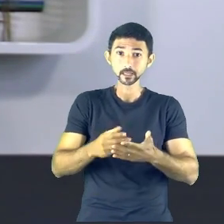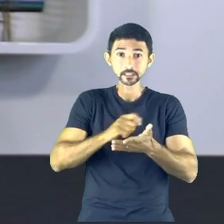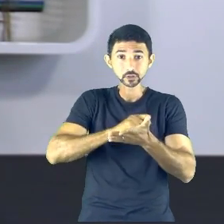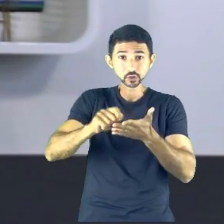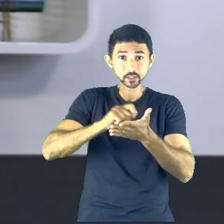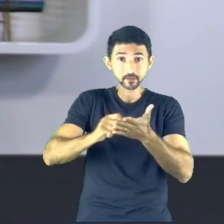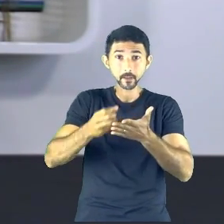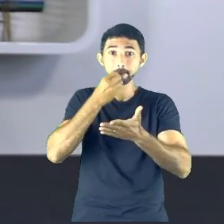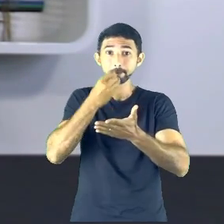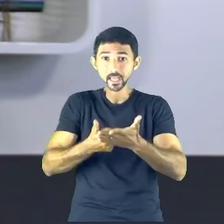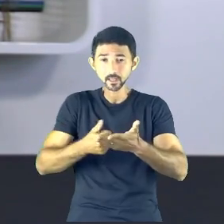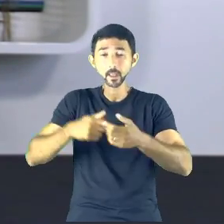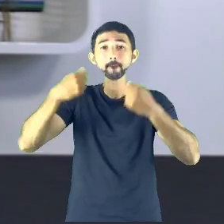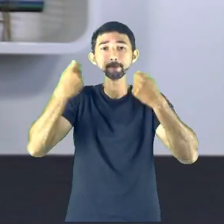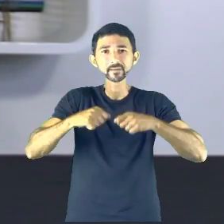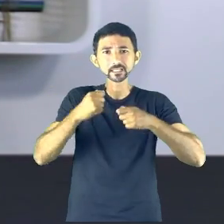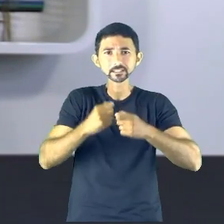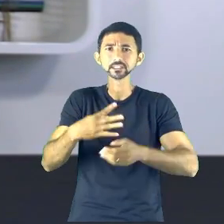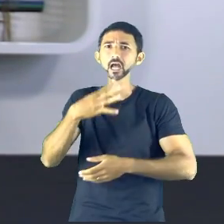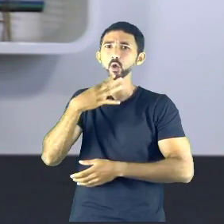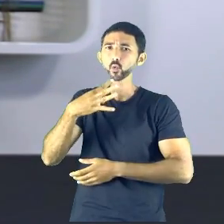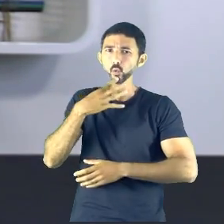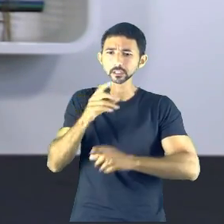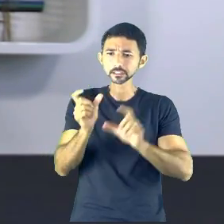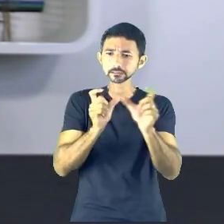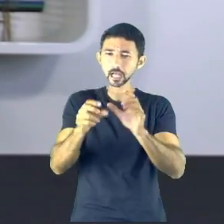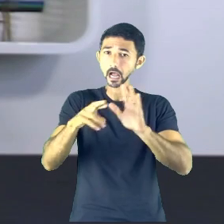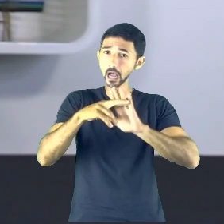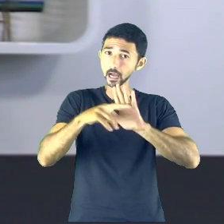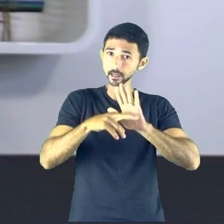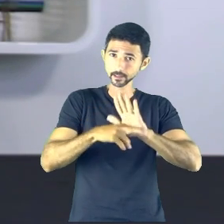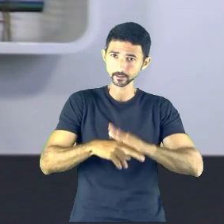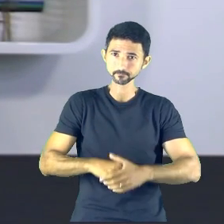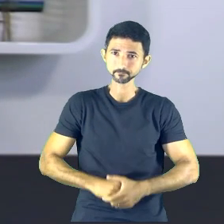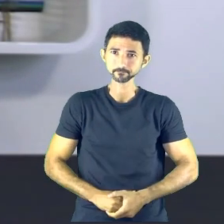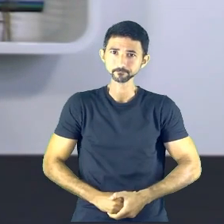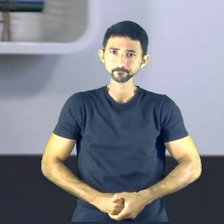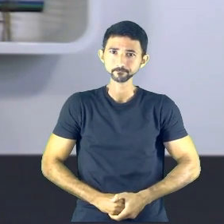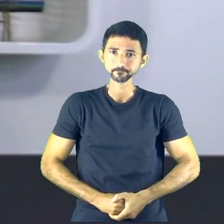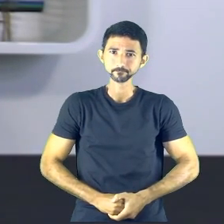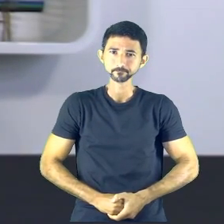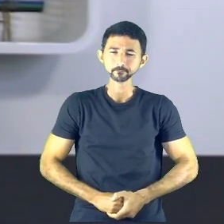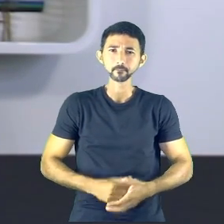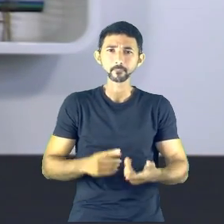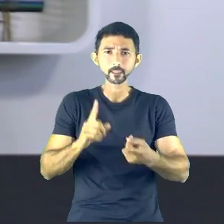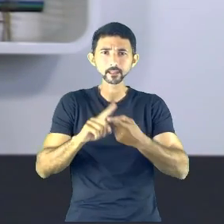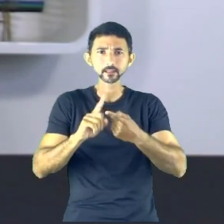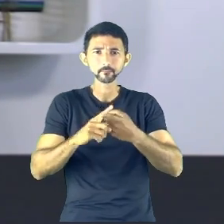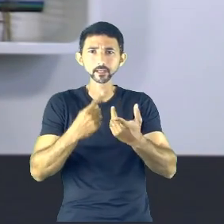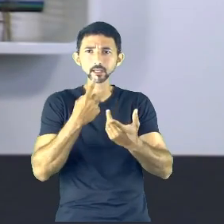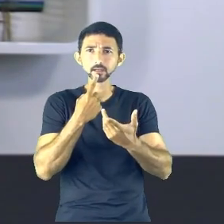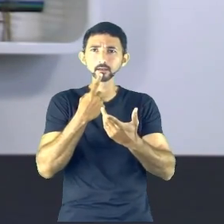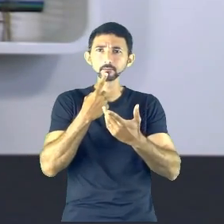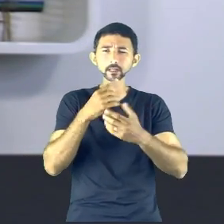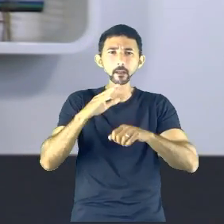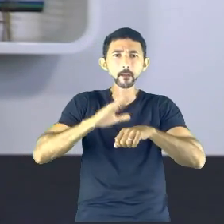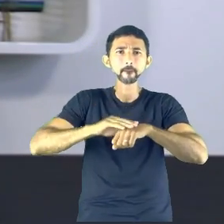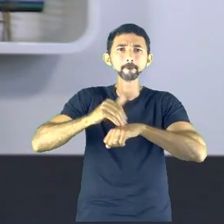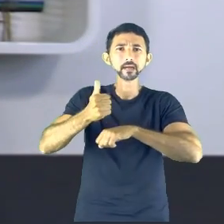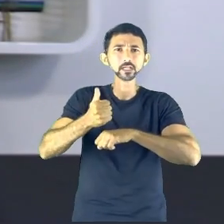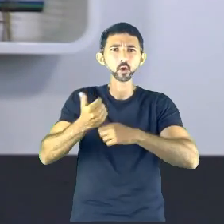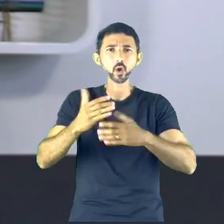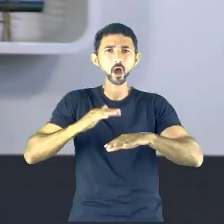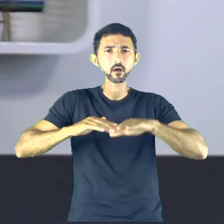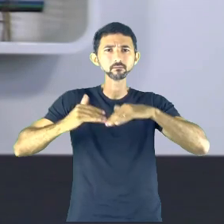até porque, para a gente escrever bem, é preciso que a gente conheça muito bem essas regras, tá bom? E, além disso, gente, para que a